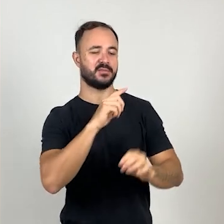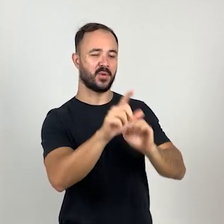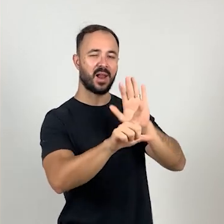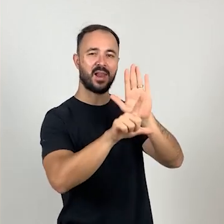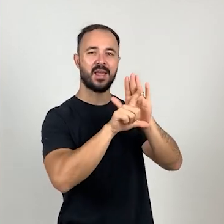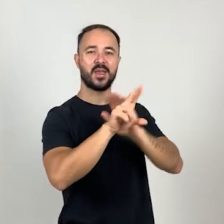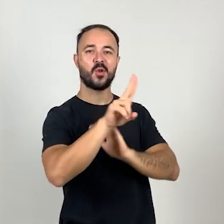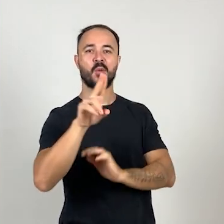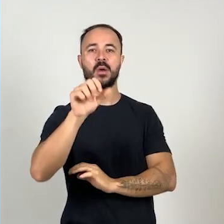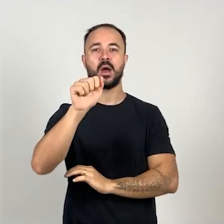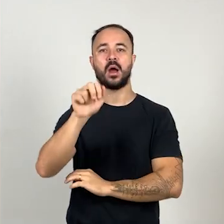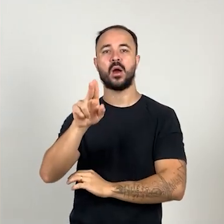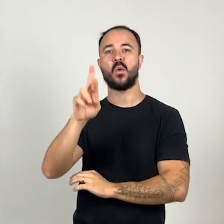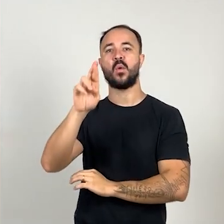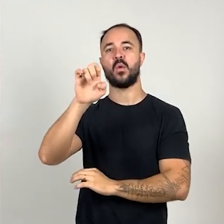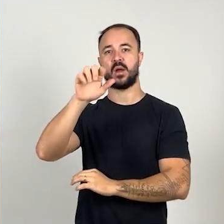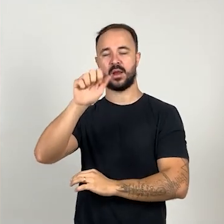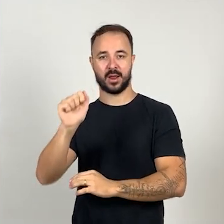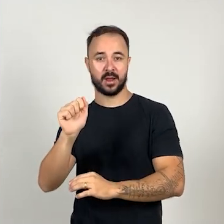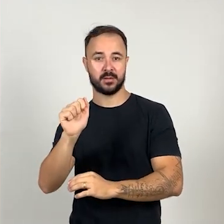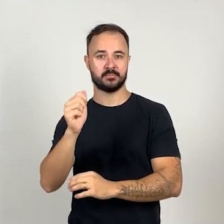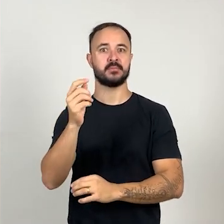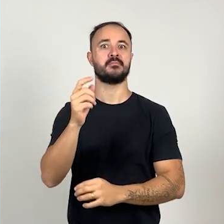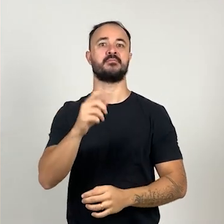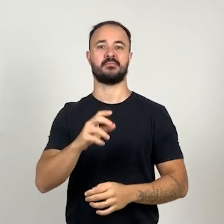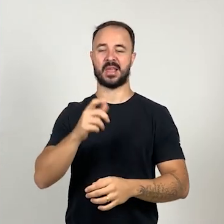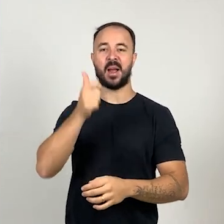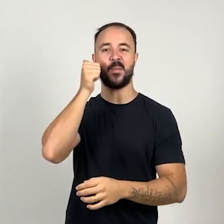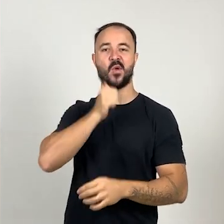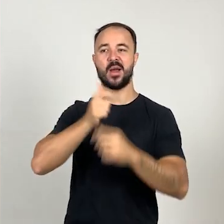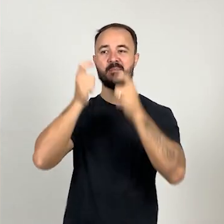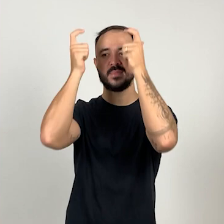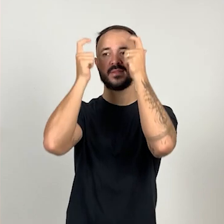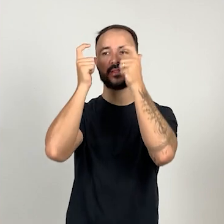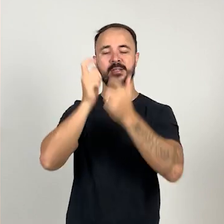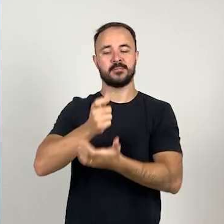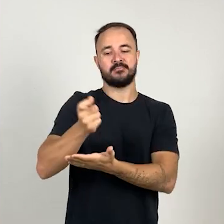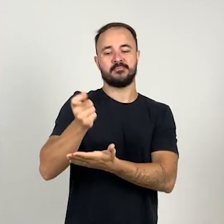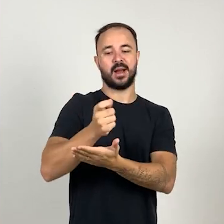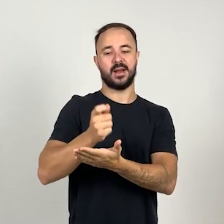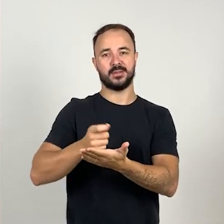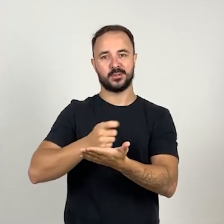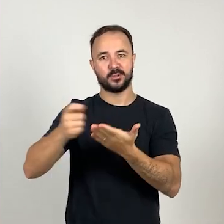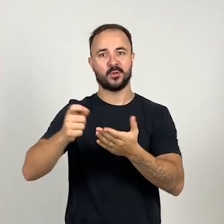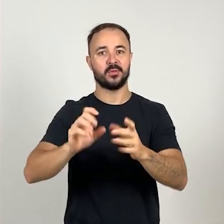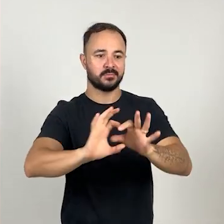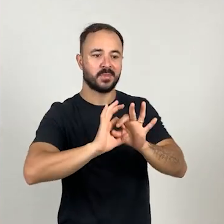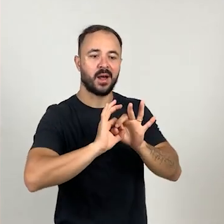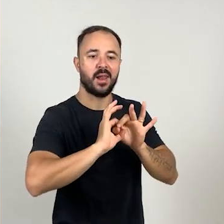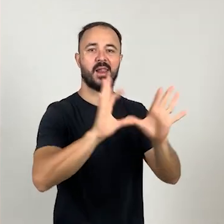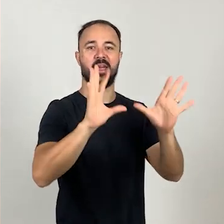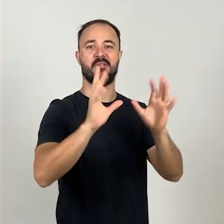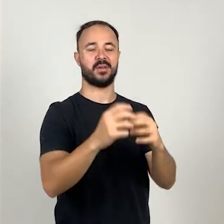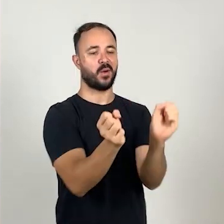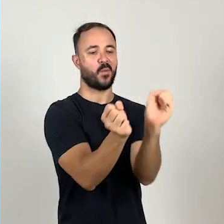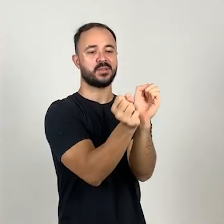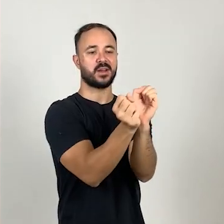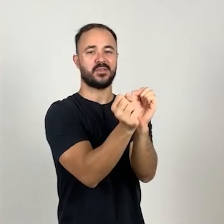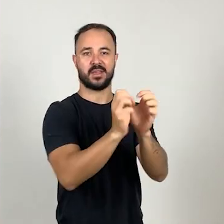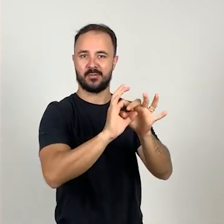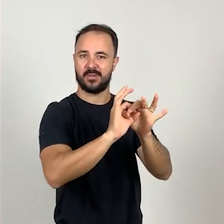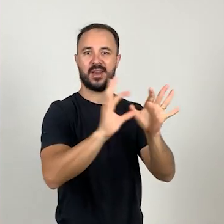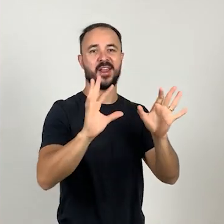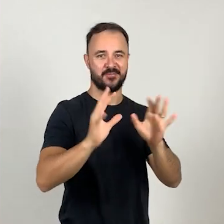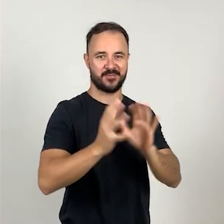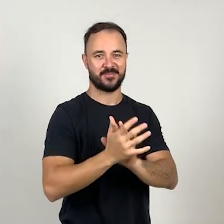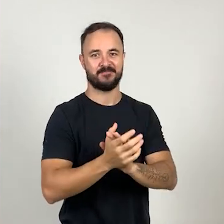de 1888 pela Princesa Isabel, marcou o fim oficial da escravidão no Brasil. Ela decretava